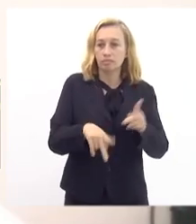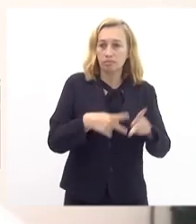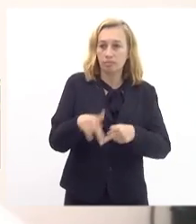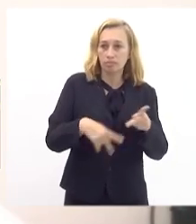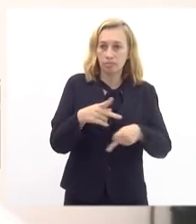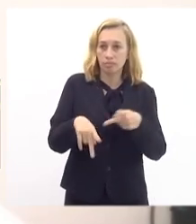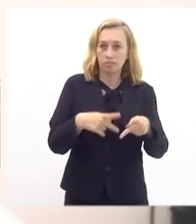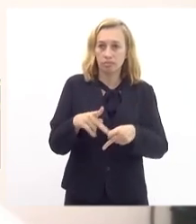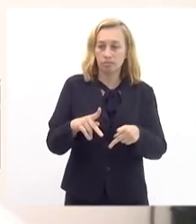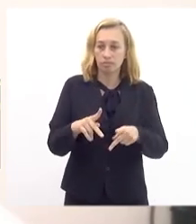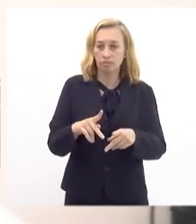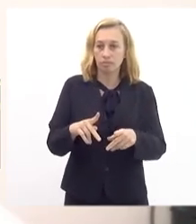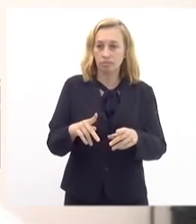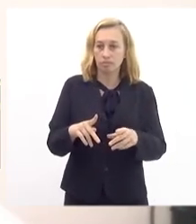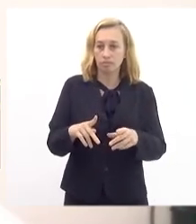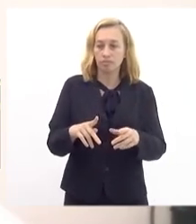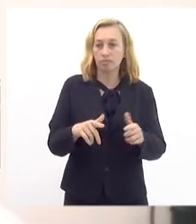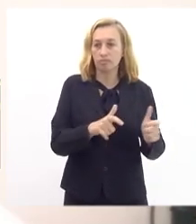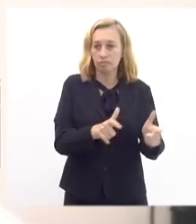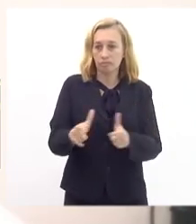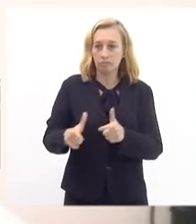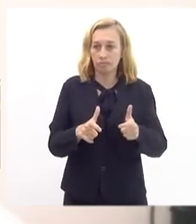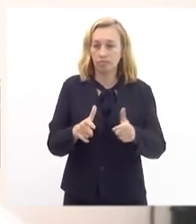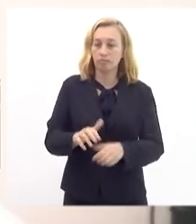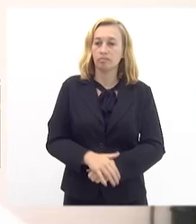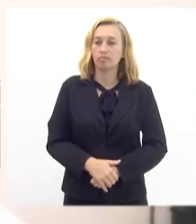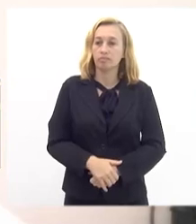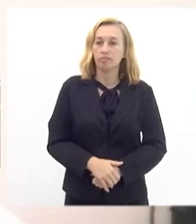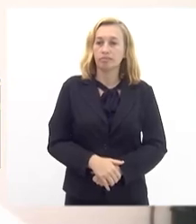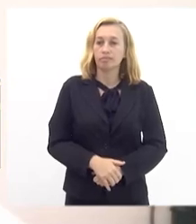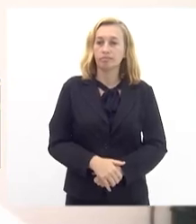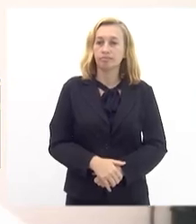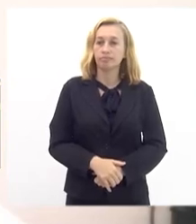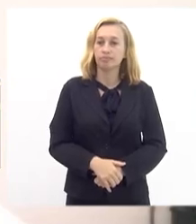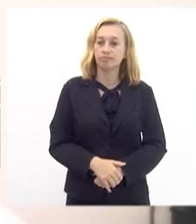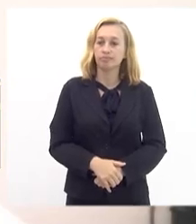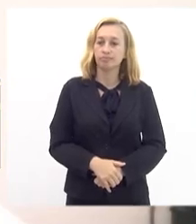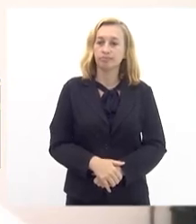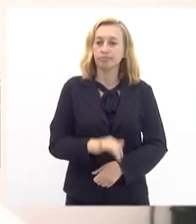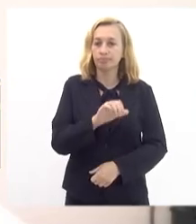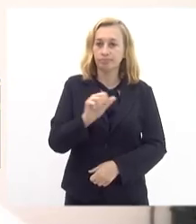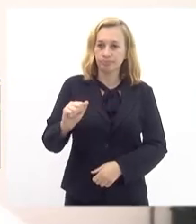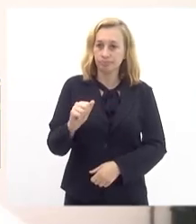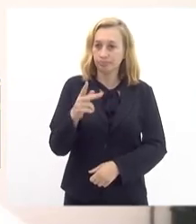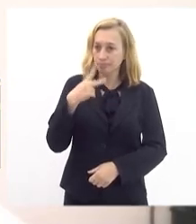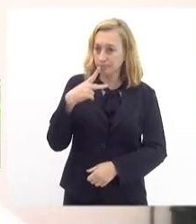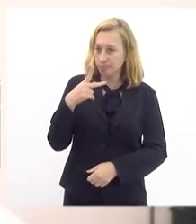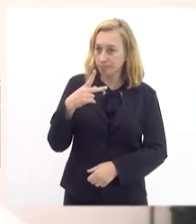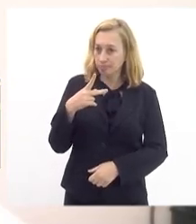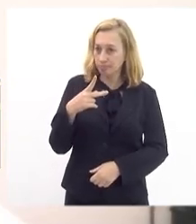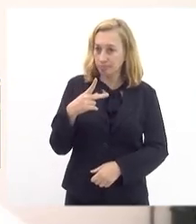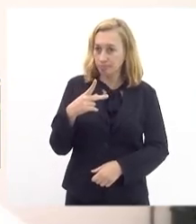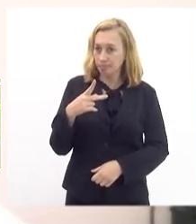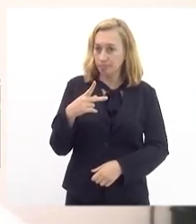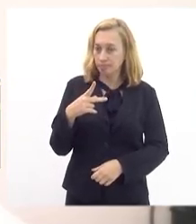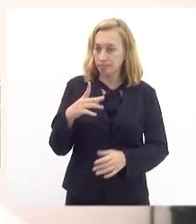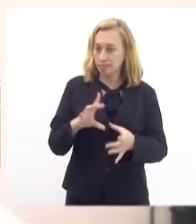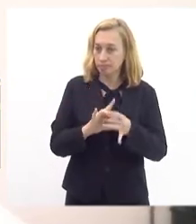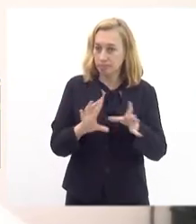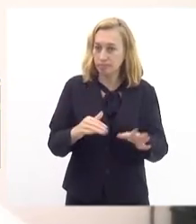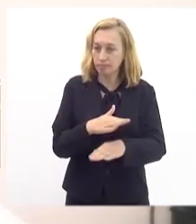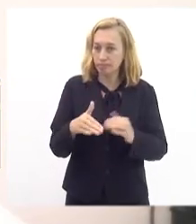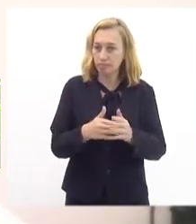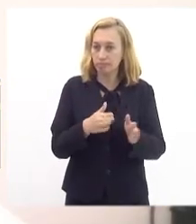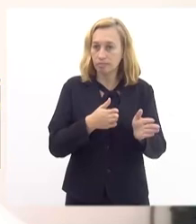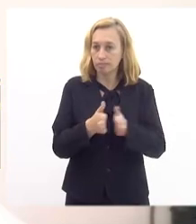presentes em território de todos de todos os países a nossa o Inea disse que o está de braços abertos e que